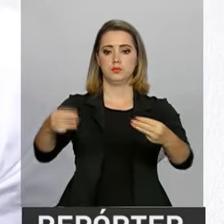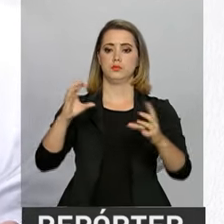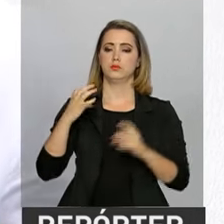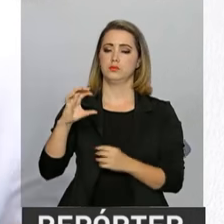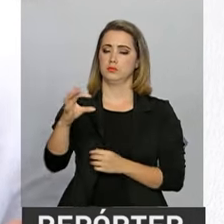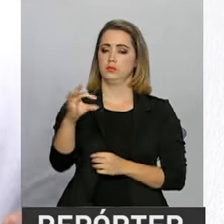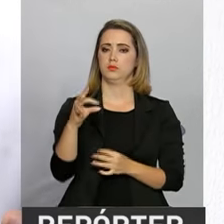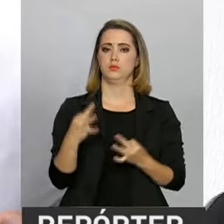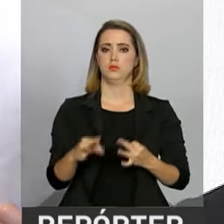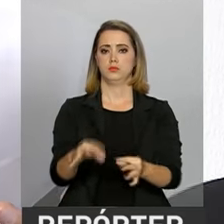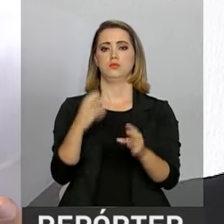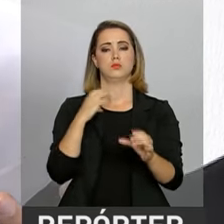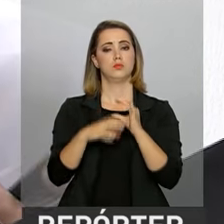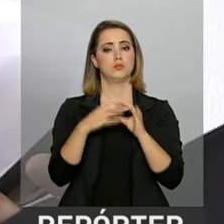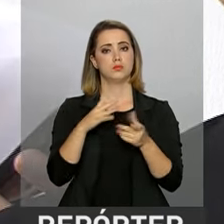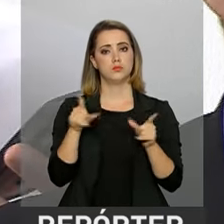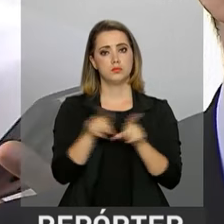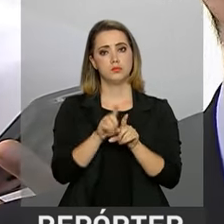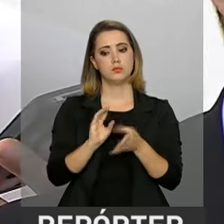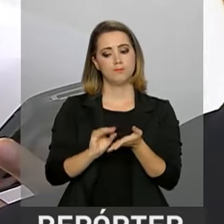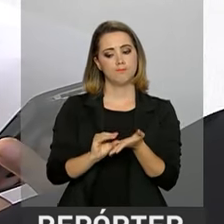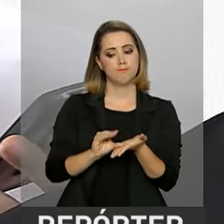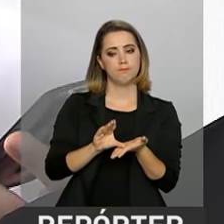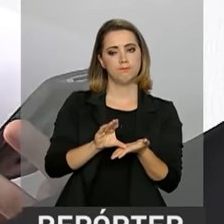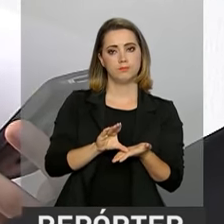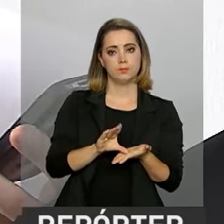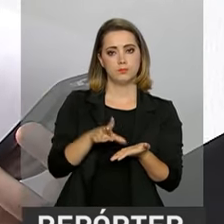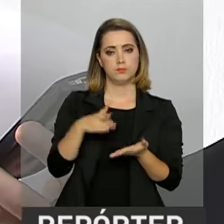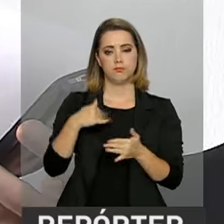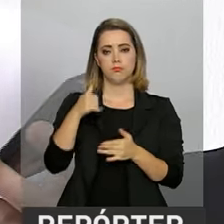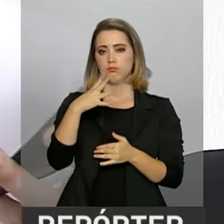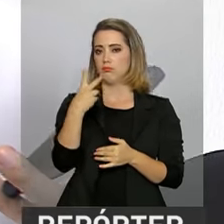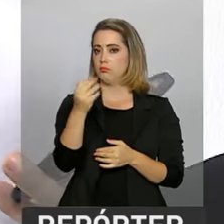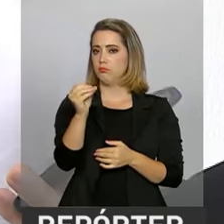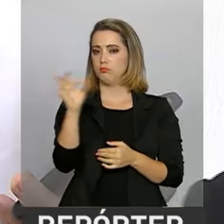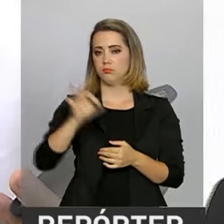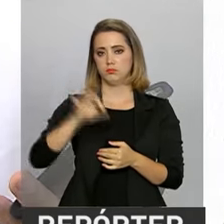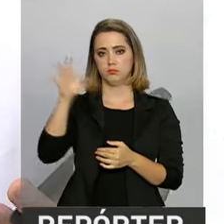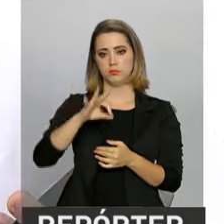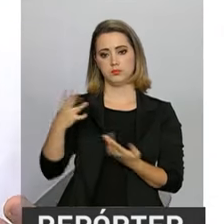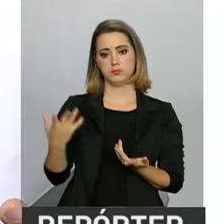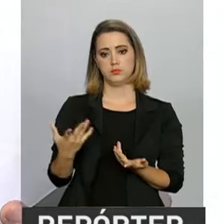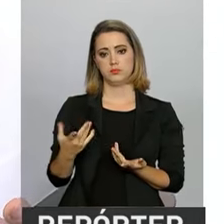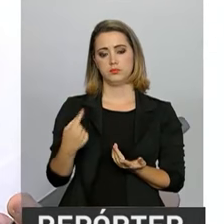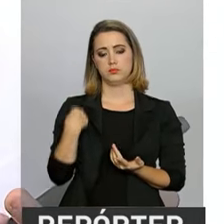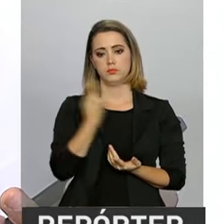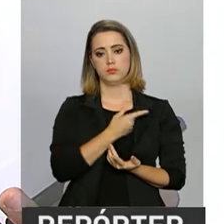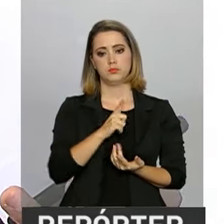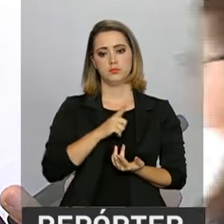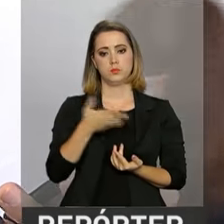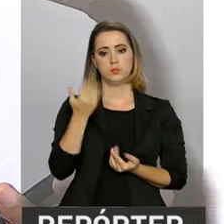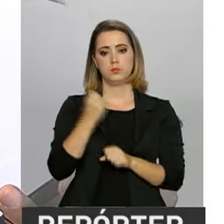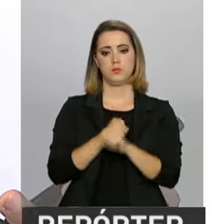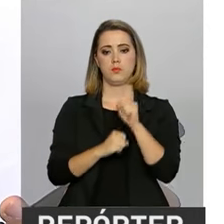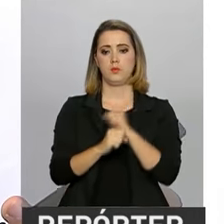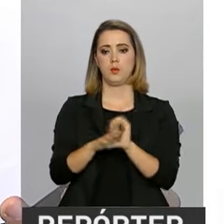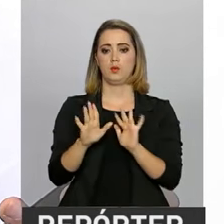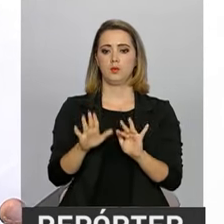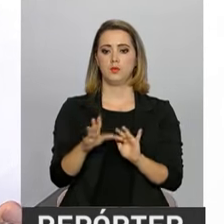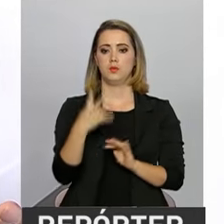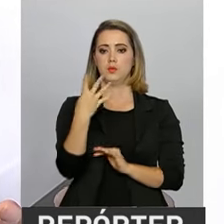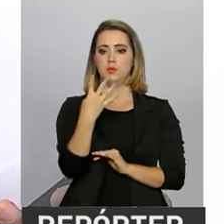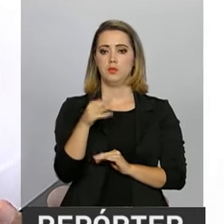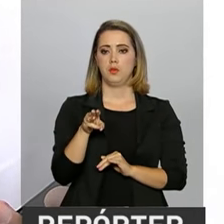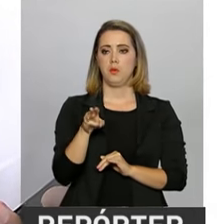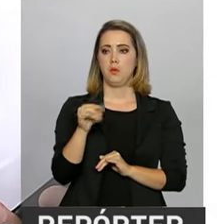Tecnologia, Inovação e Comunicações um aumento de investimentos em mais de 20%. Nós tivemos no ano passado aproximadamente